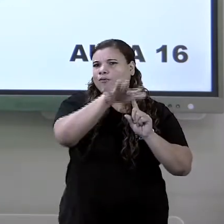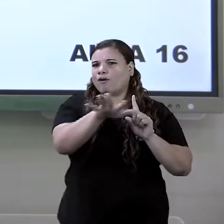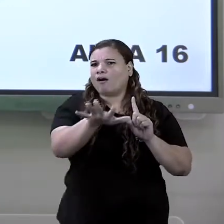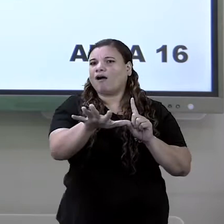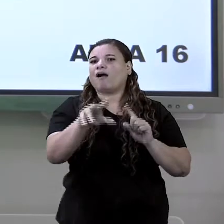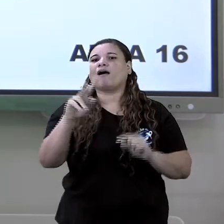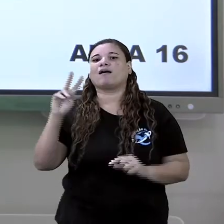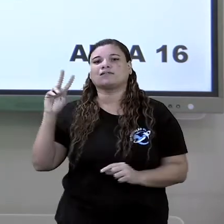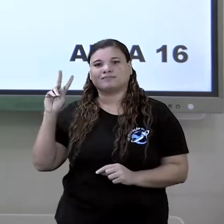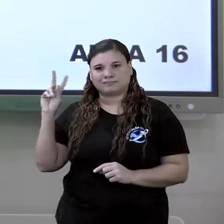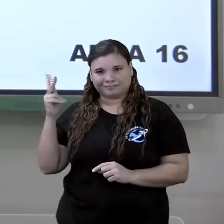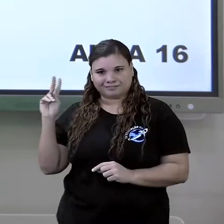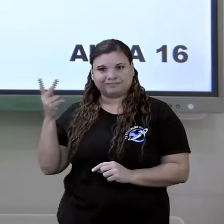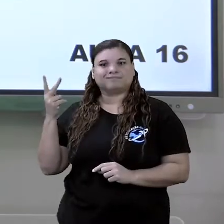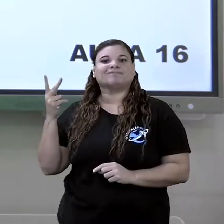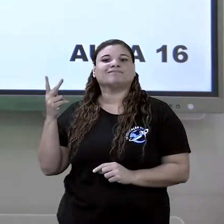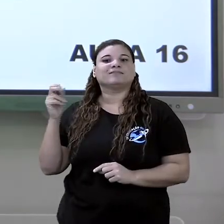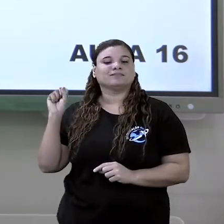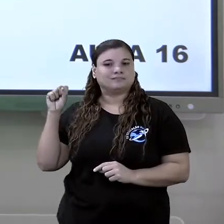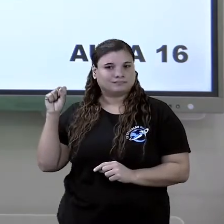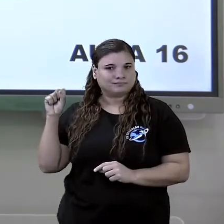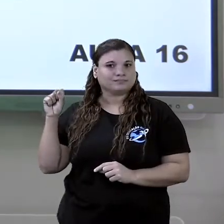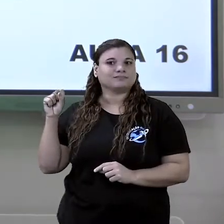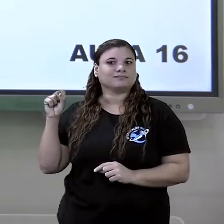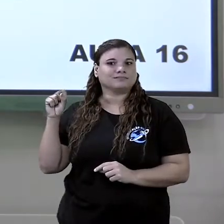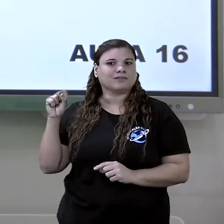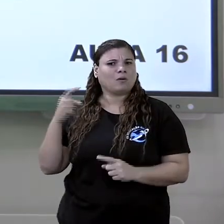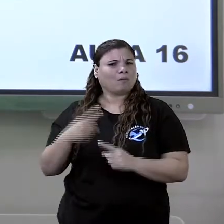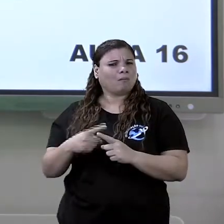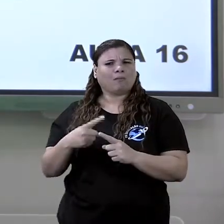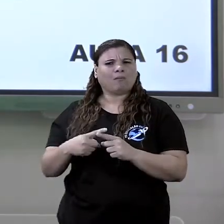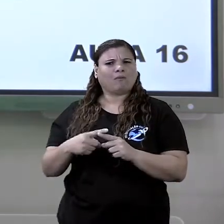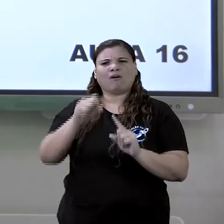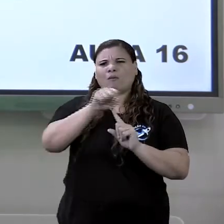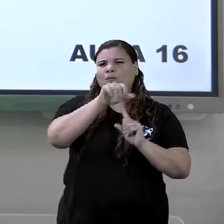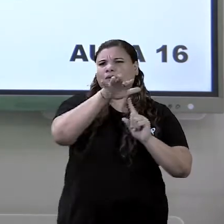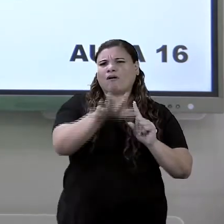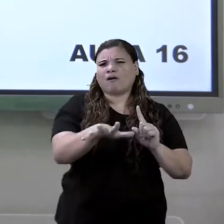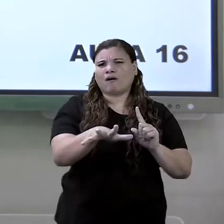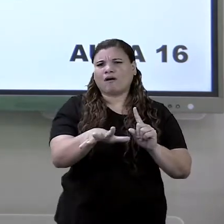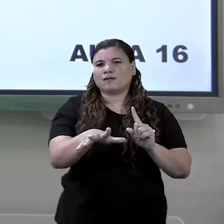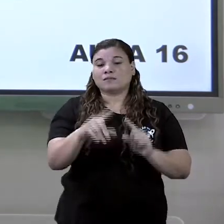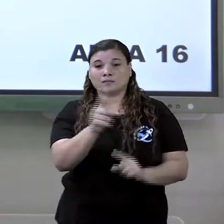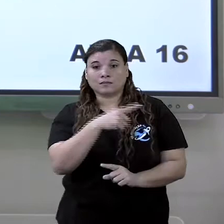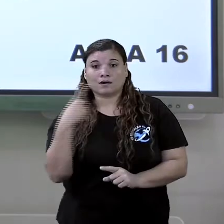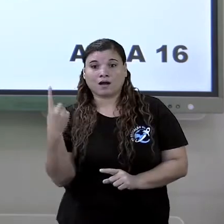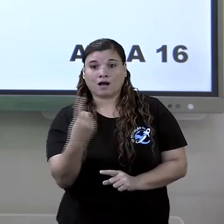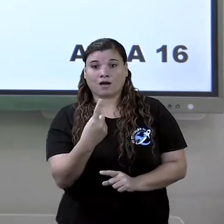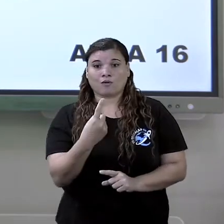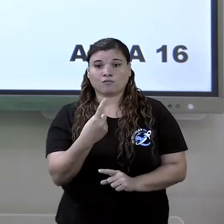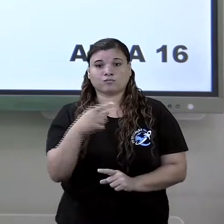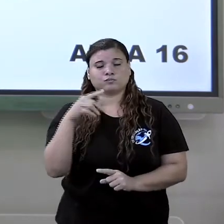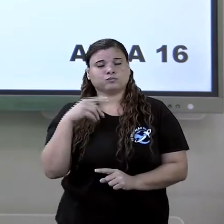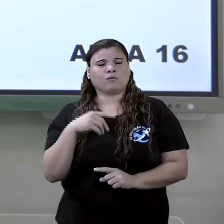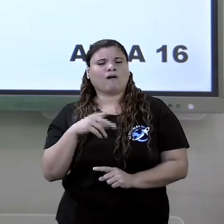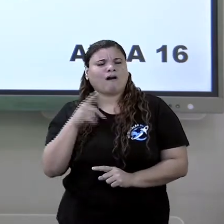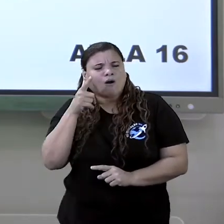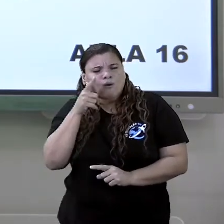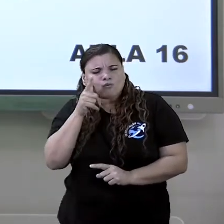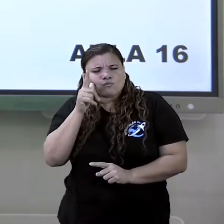de relatos para entender uma história, para entender acontecimentos